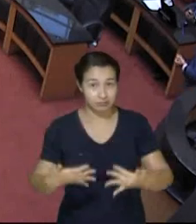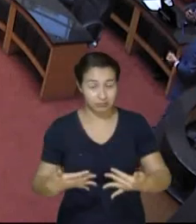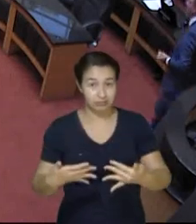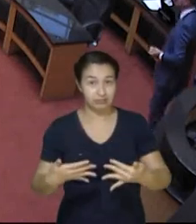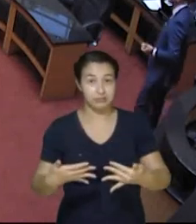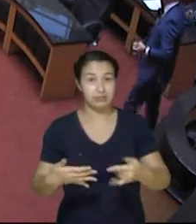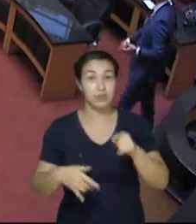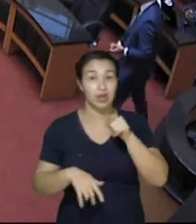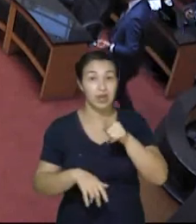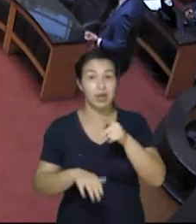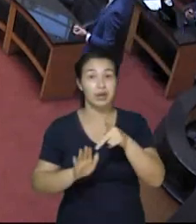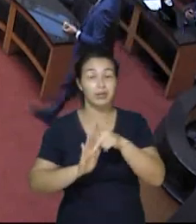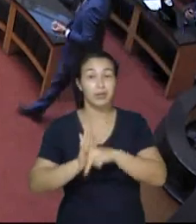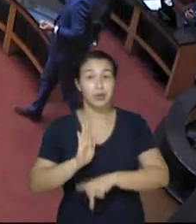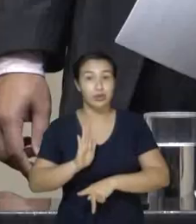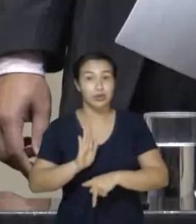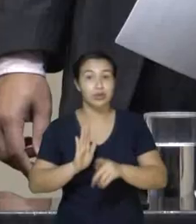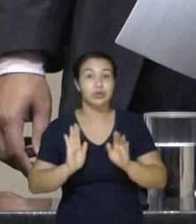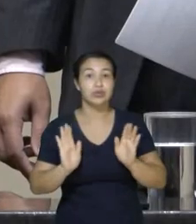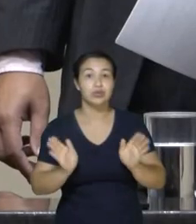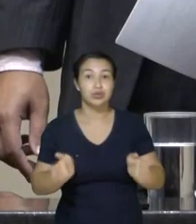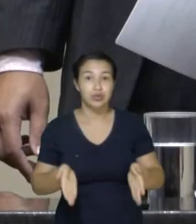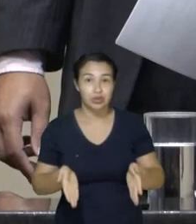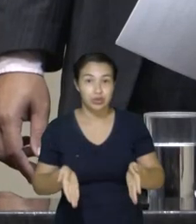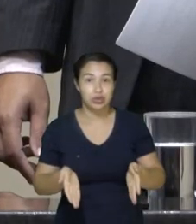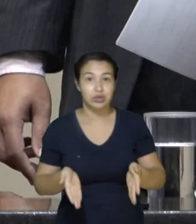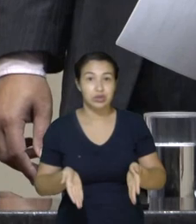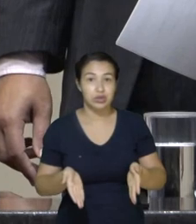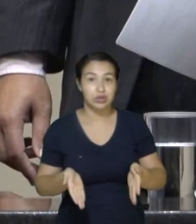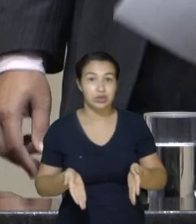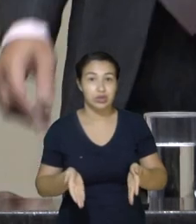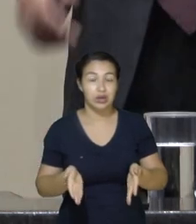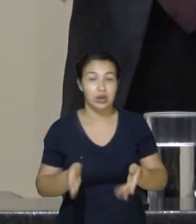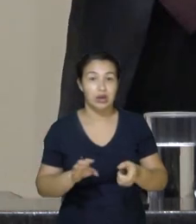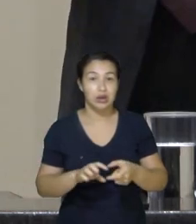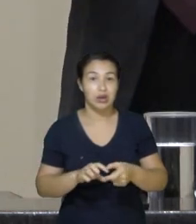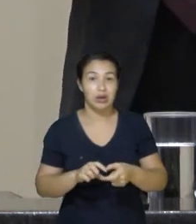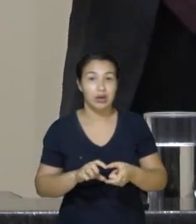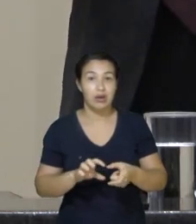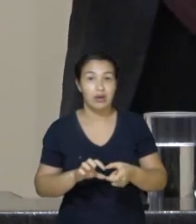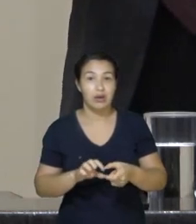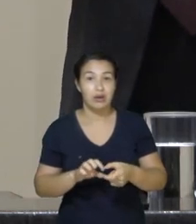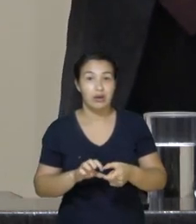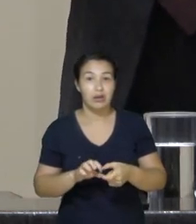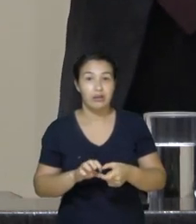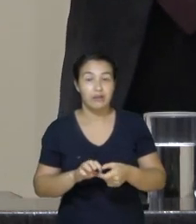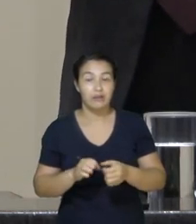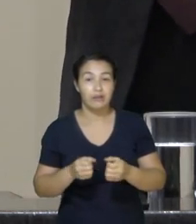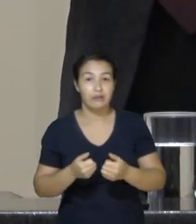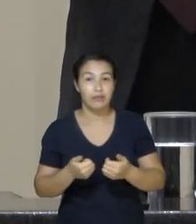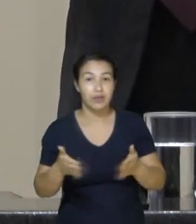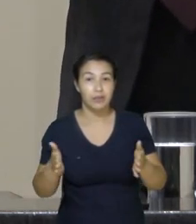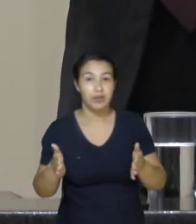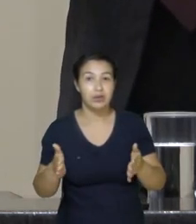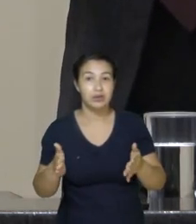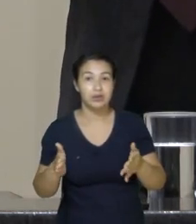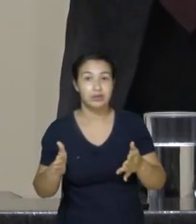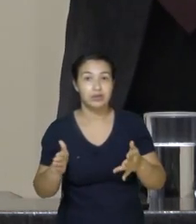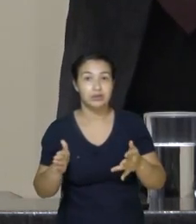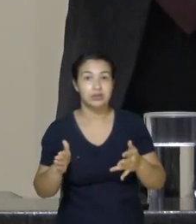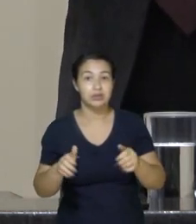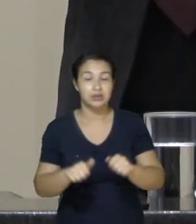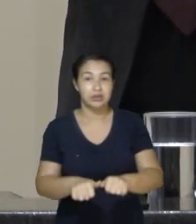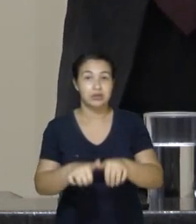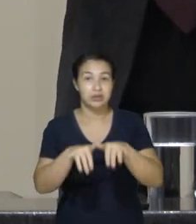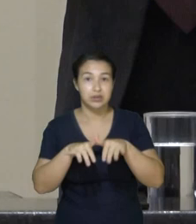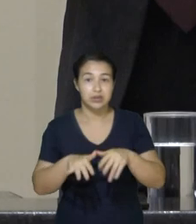esse projeto foi, logo que foi reaberta a sessão... Eu realmente não vi lendo a... Passou,